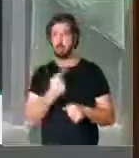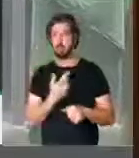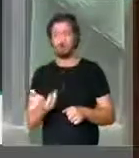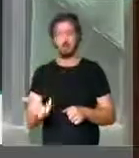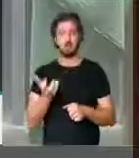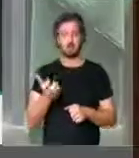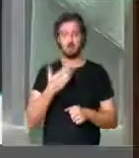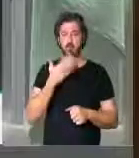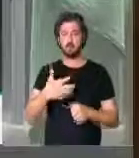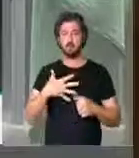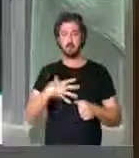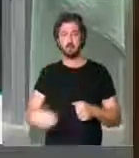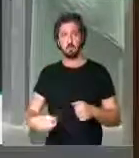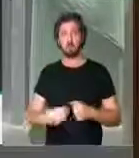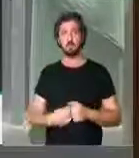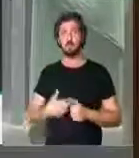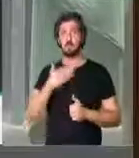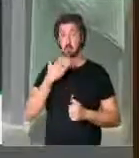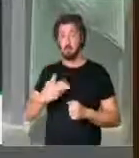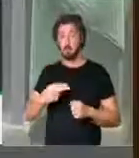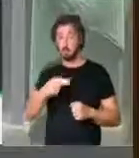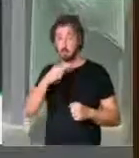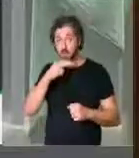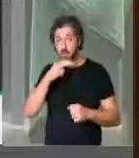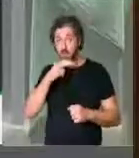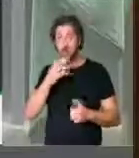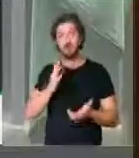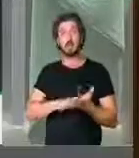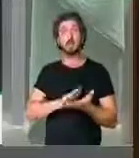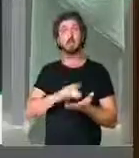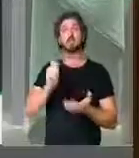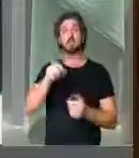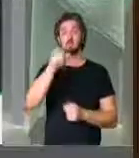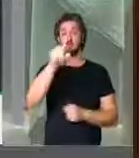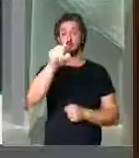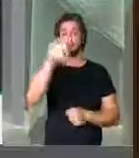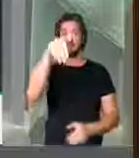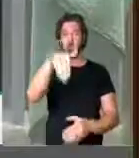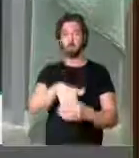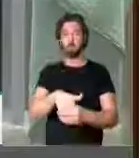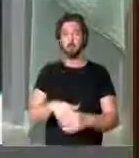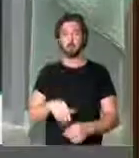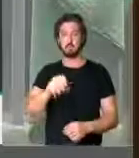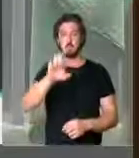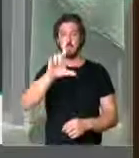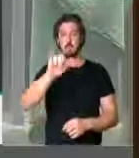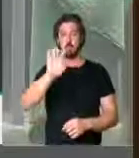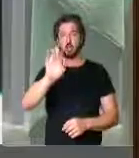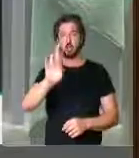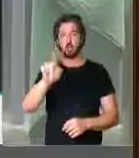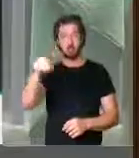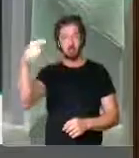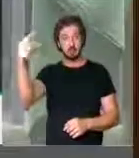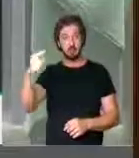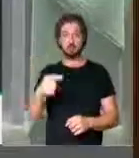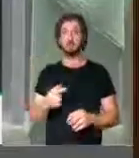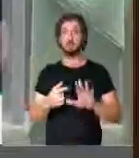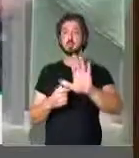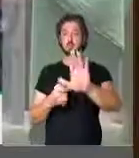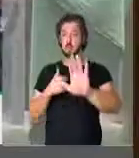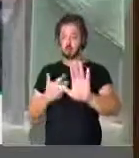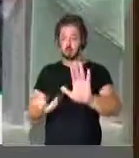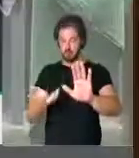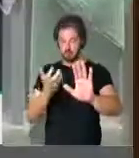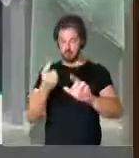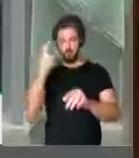queremos para os nossos filhos, para os nossos netos, está na mão do eleitor. Que não deve, na próxima eleição, e aí eu quero,